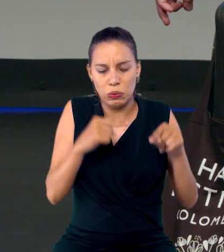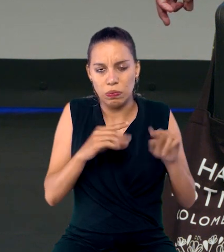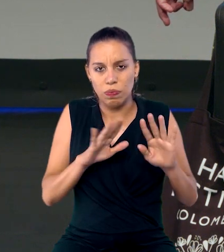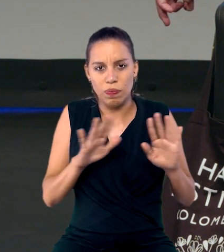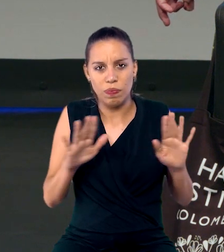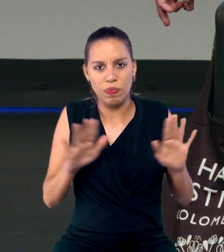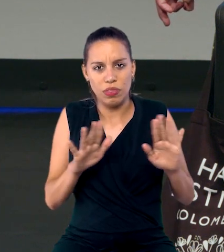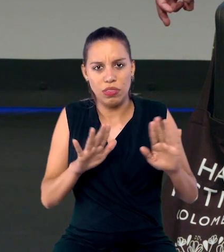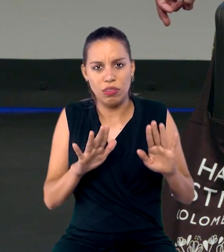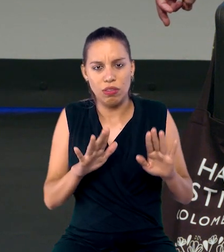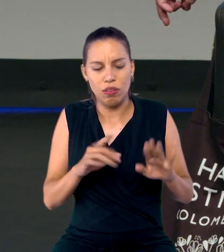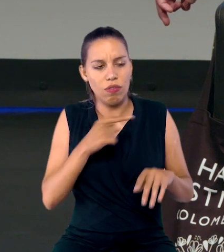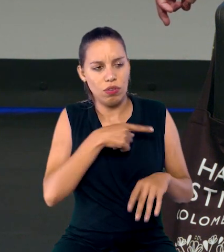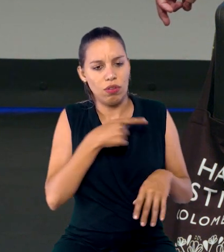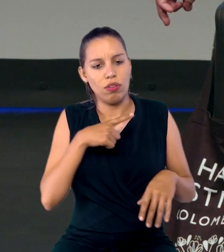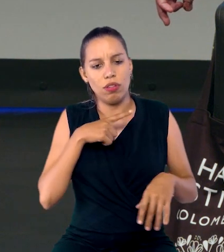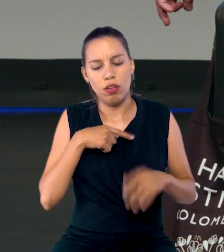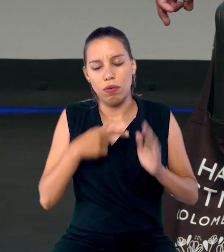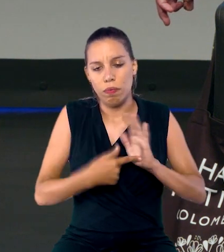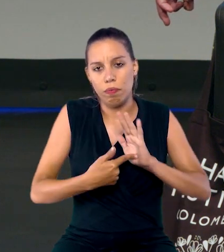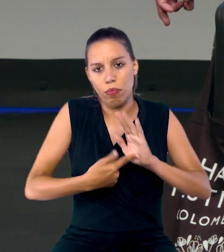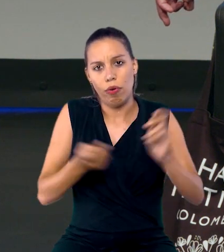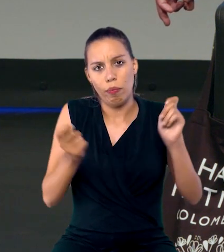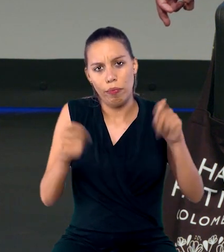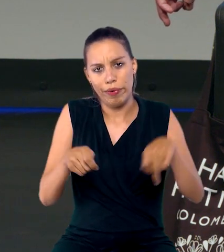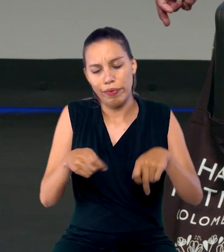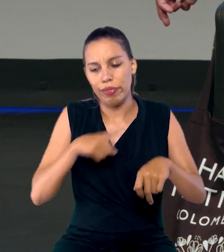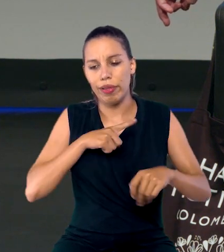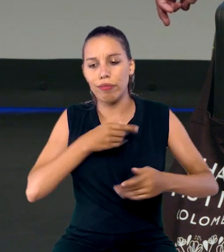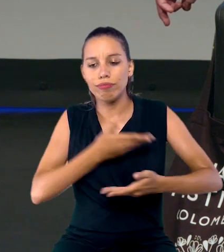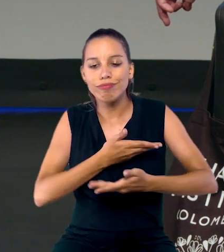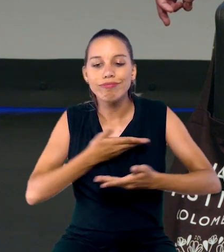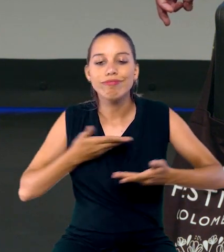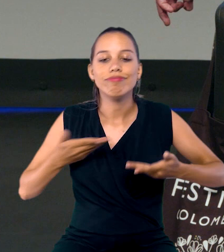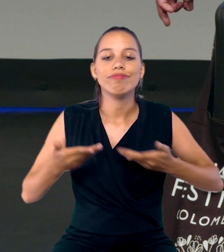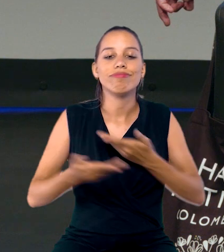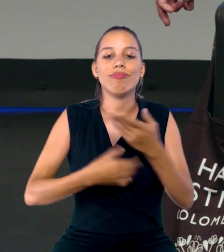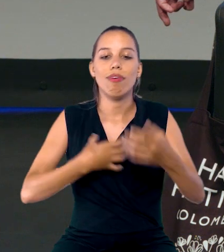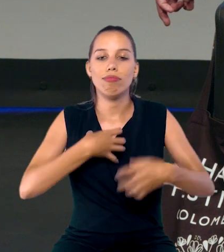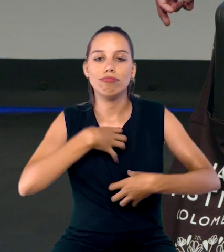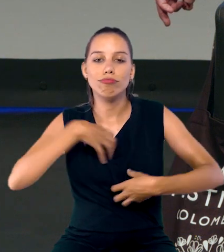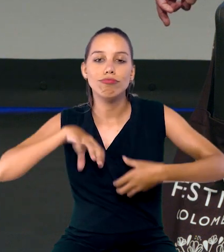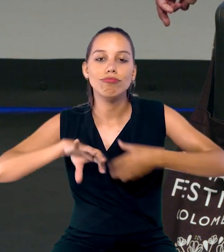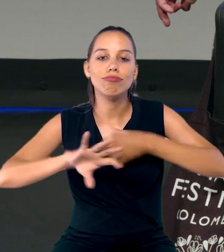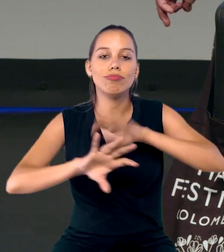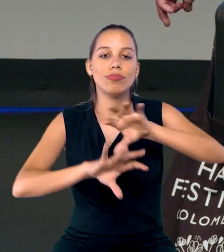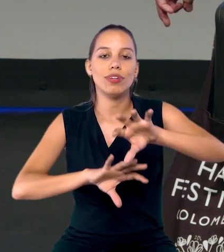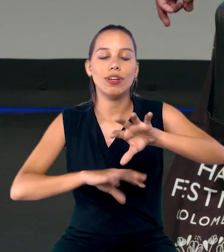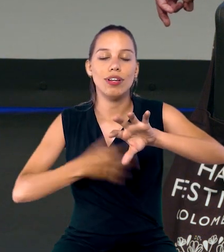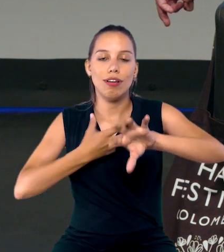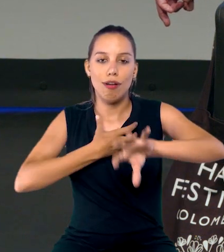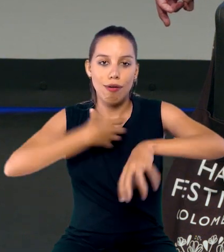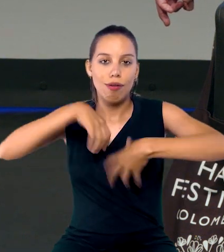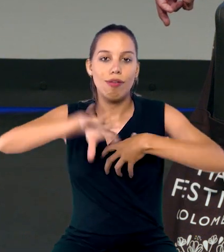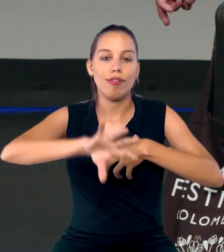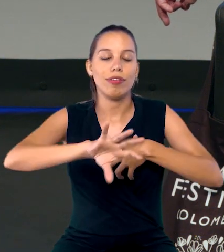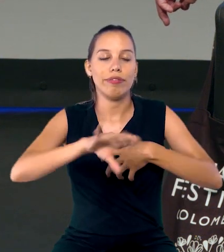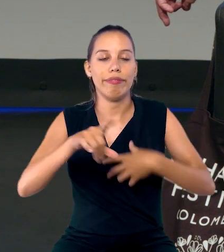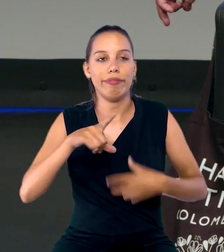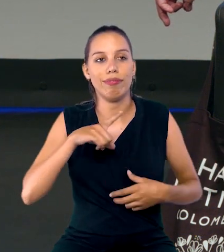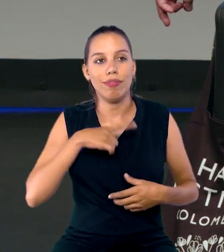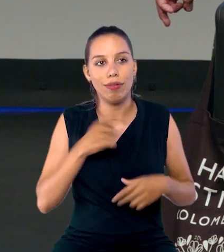essa possibilidade de dar espaço para aquilo que aparece de gentileza, de sensibilidade, de poesia, de